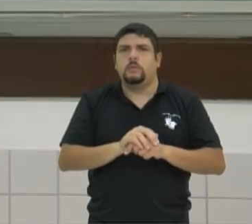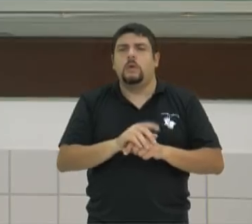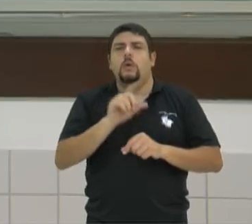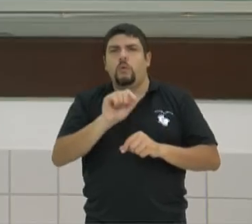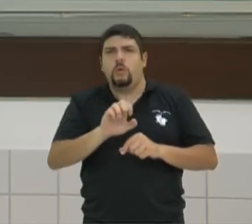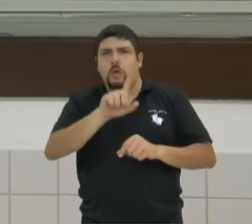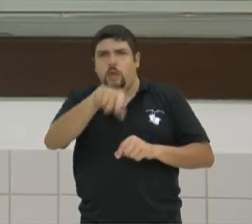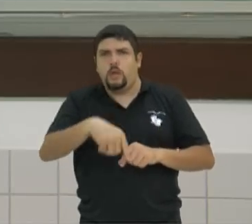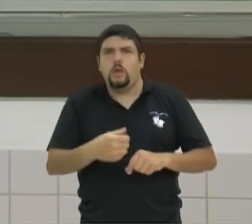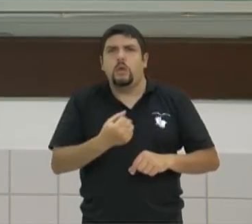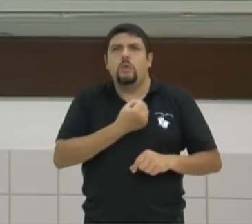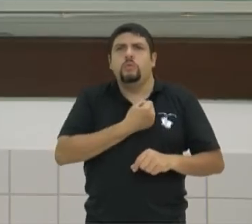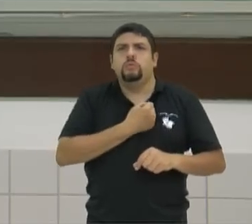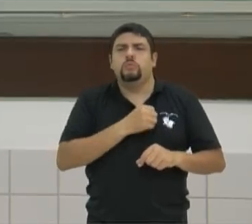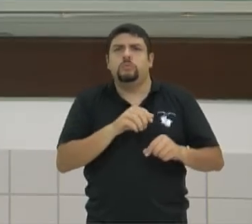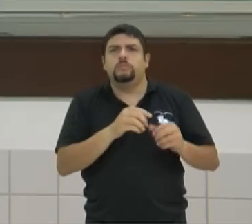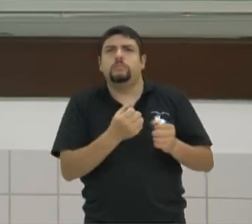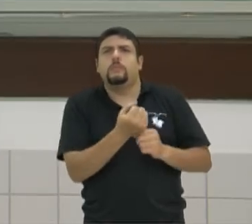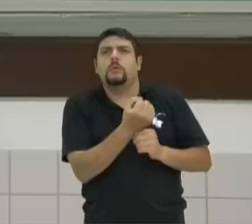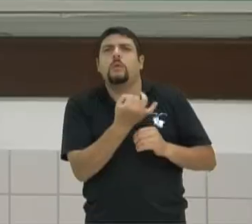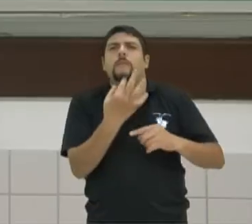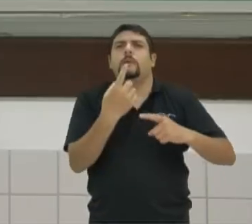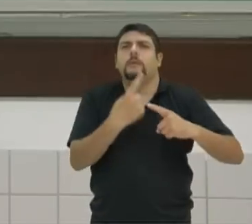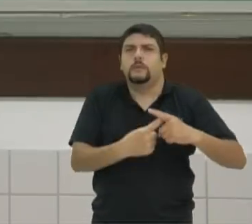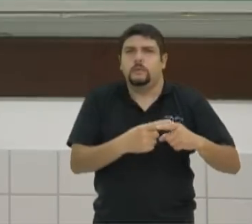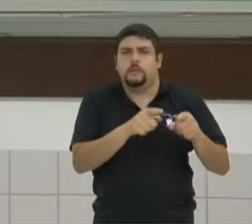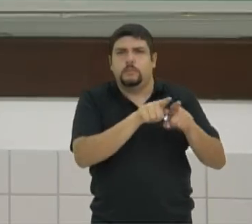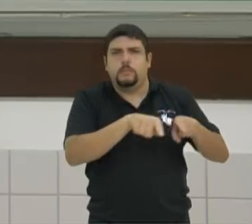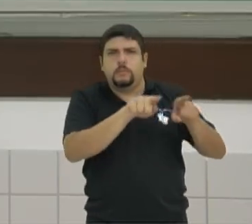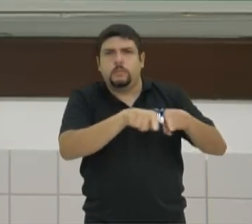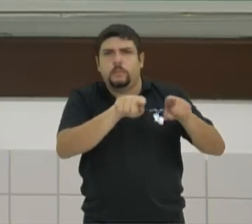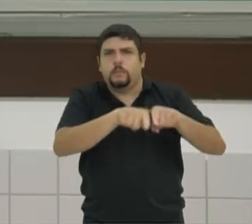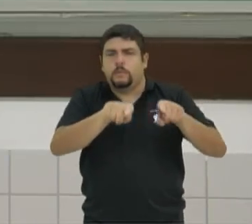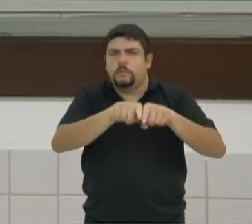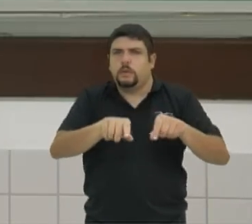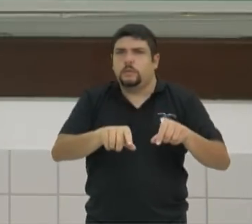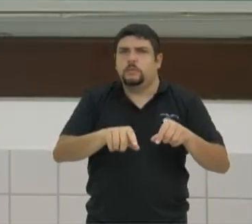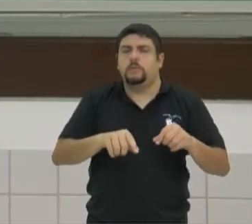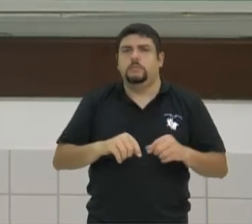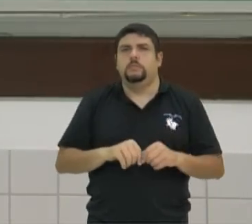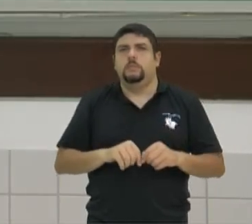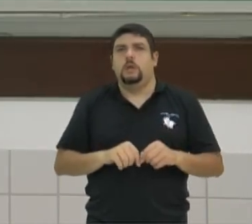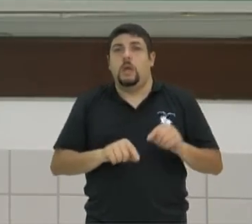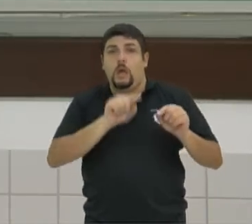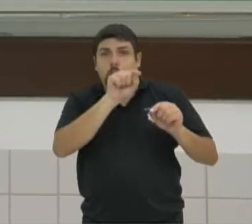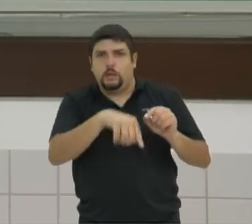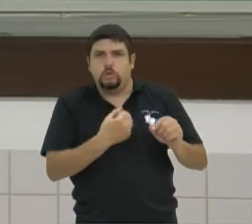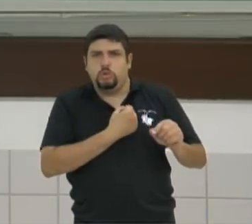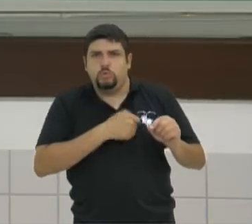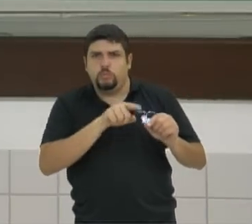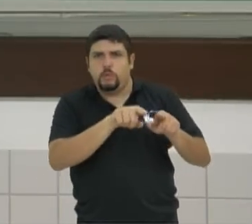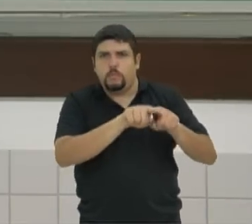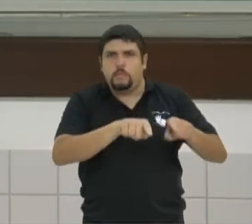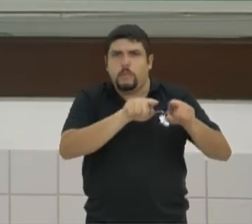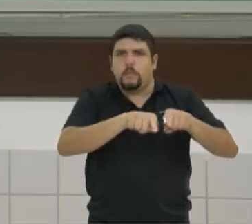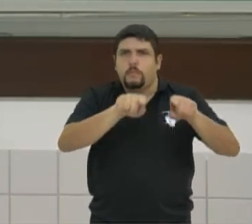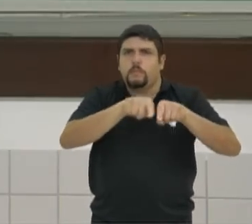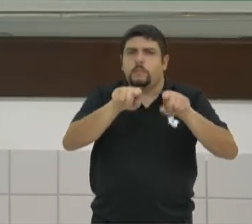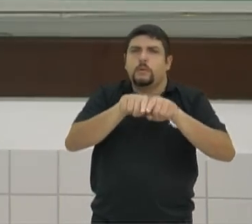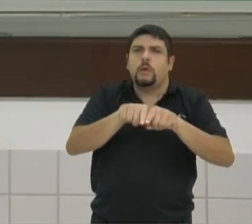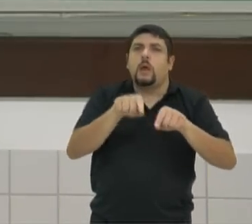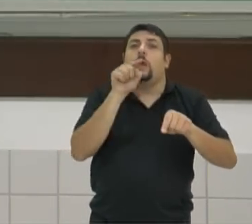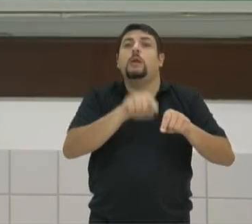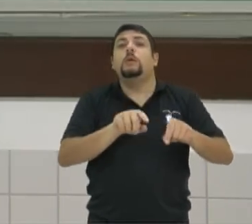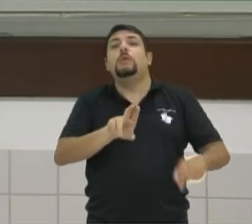de repetições de cada dado numérico em um rol, tá? E aquele dado que tem a maior frequência absoluta é a,